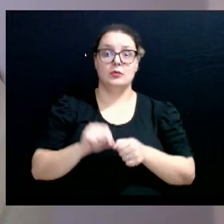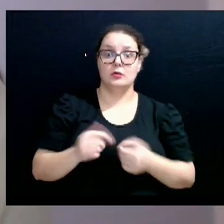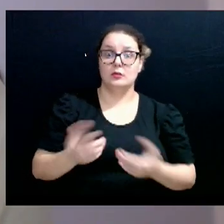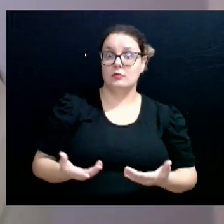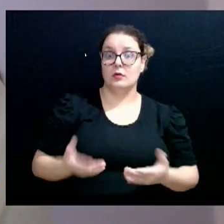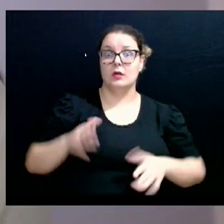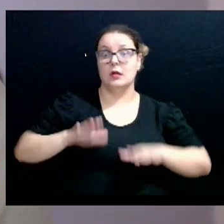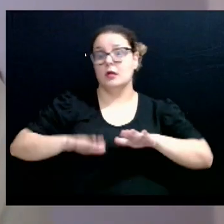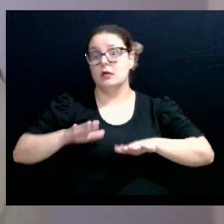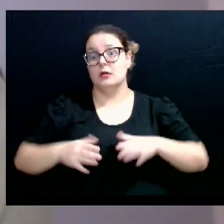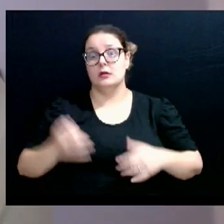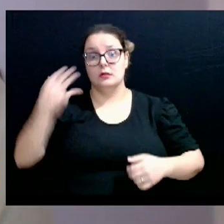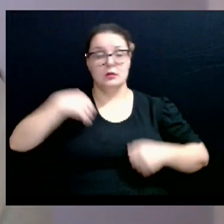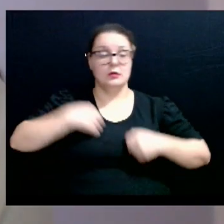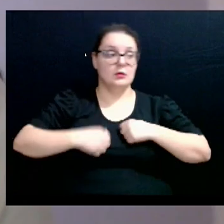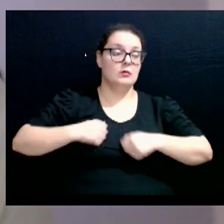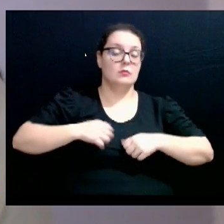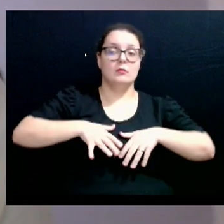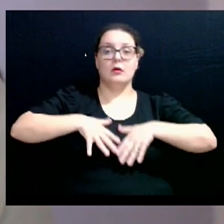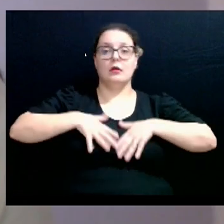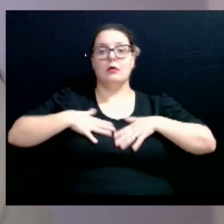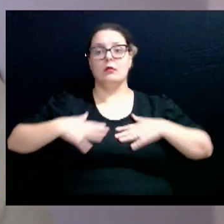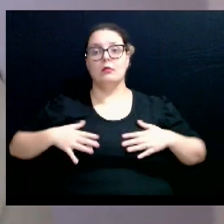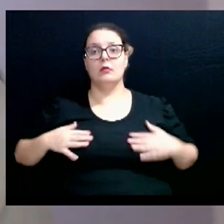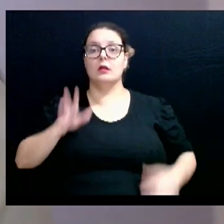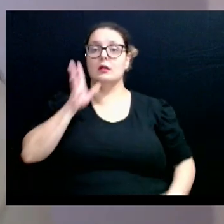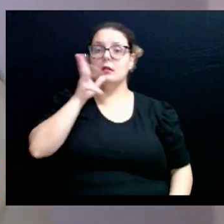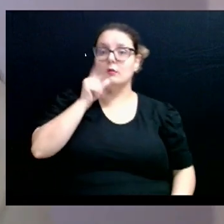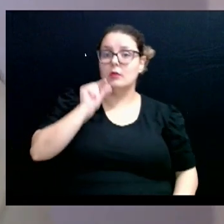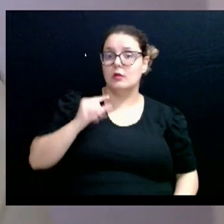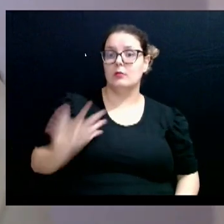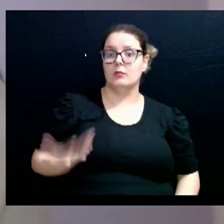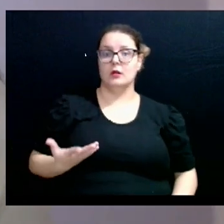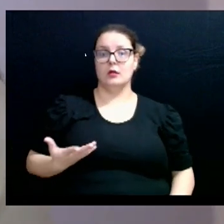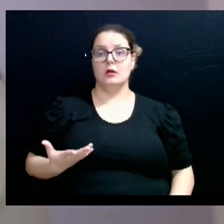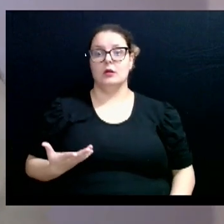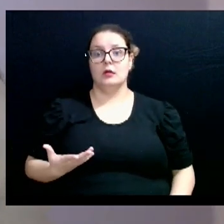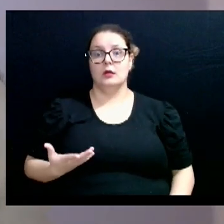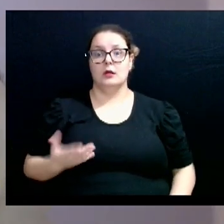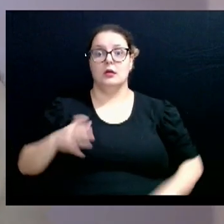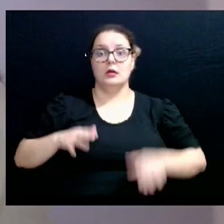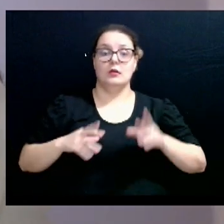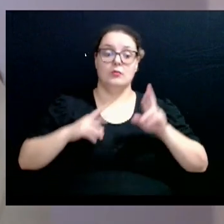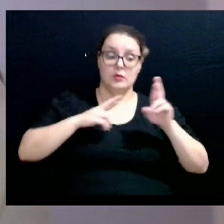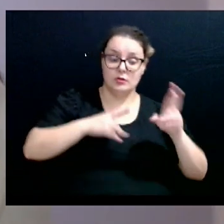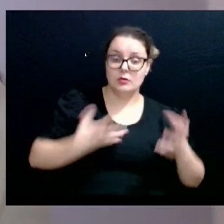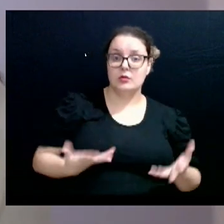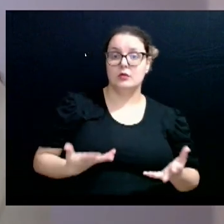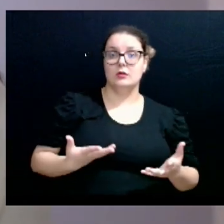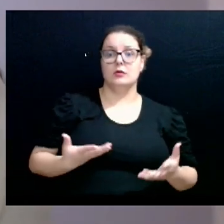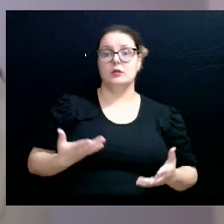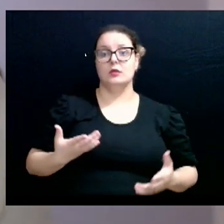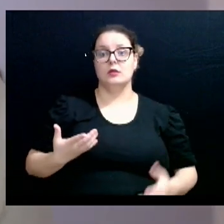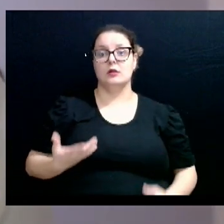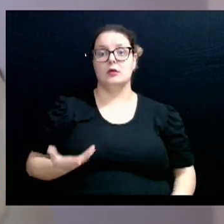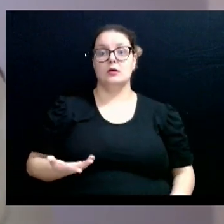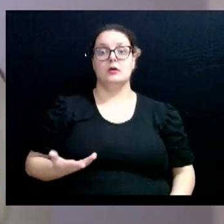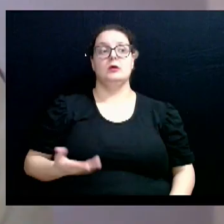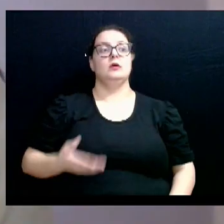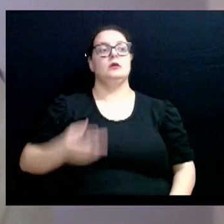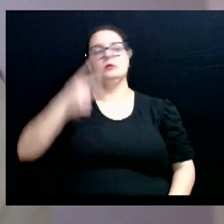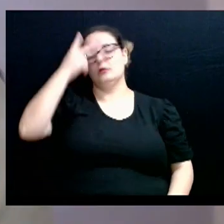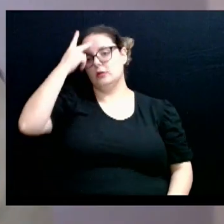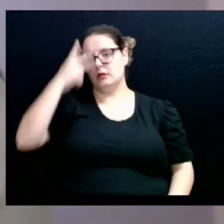banho mais relaxante, nesse momento que a pessoa dorme, mais tranquila, ela vai lá e toma um banho relaxante para ela mesma, faz